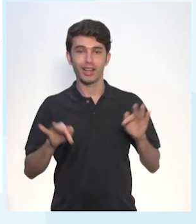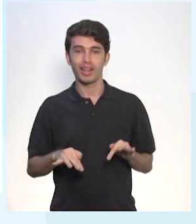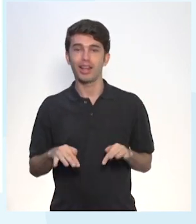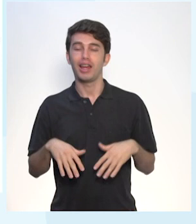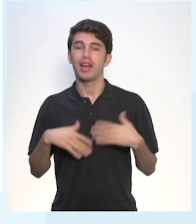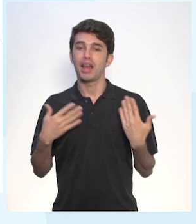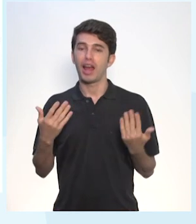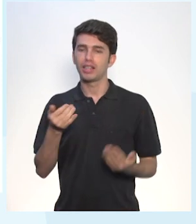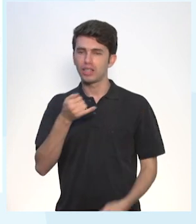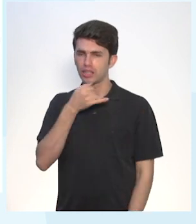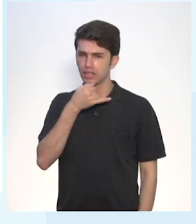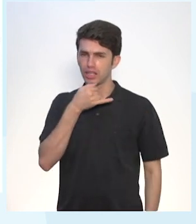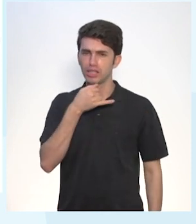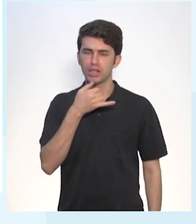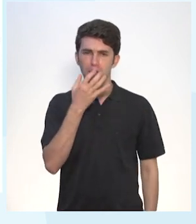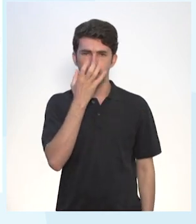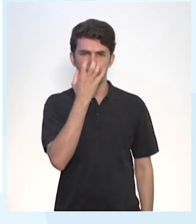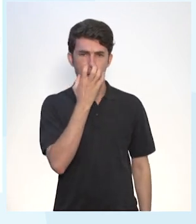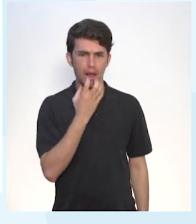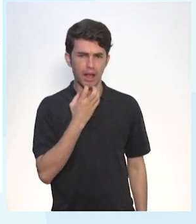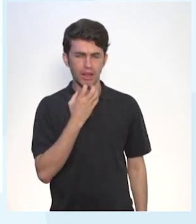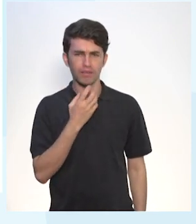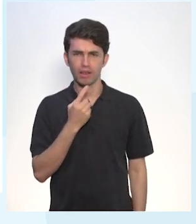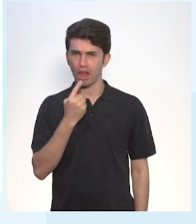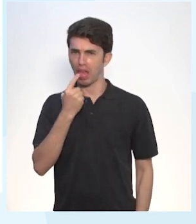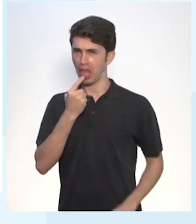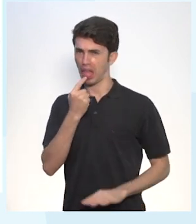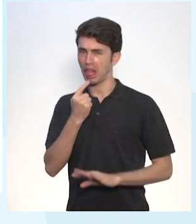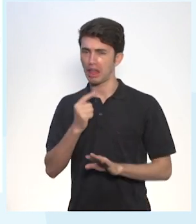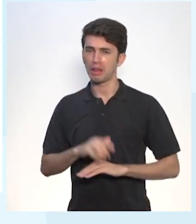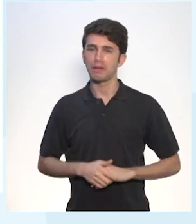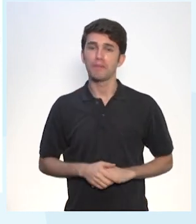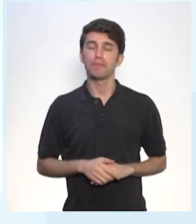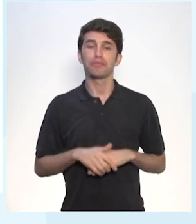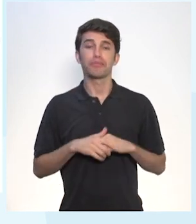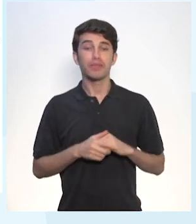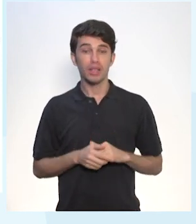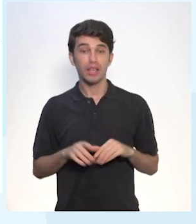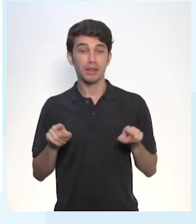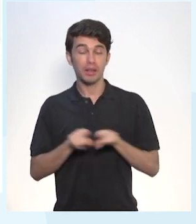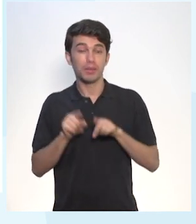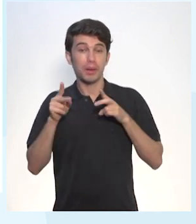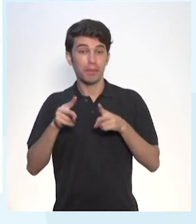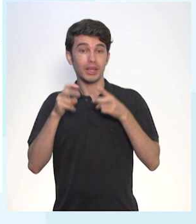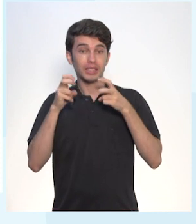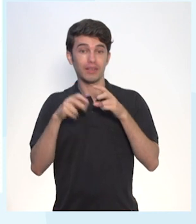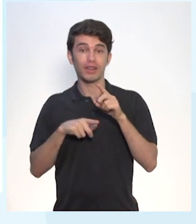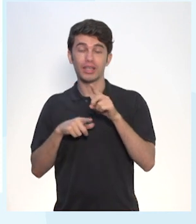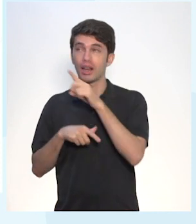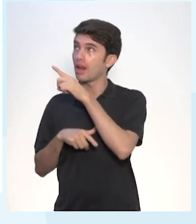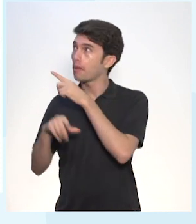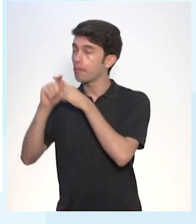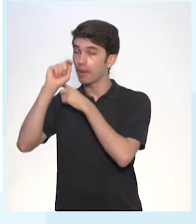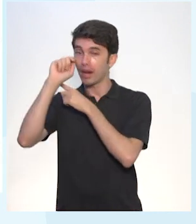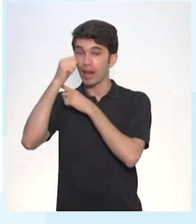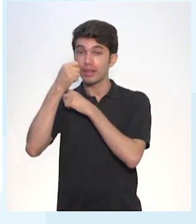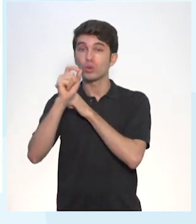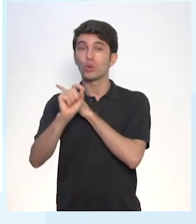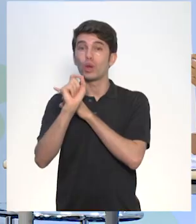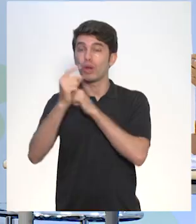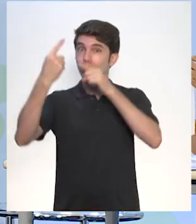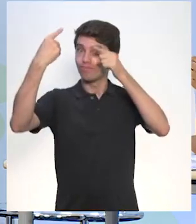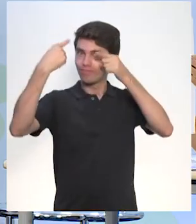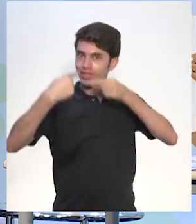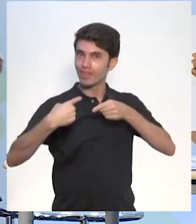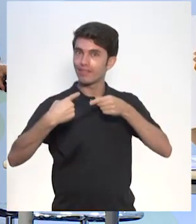tristeza, a raiva e o nojo. E detalhe, percebam aí que tem o desafio. Qual que é a ideia?